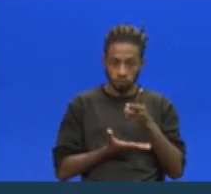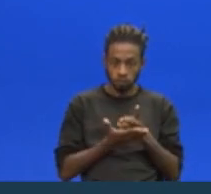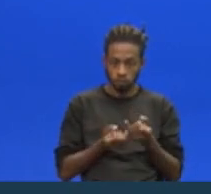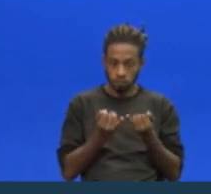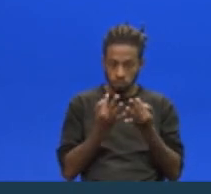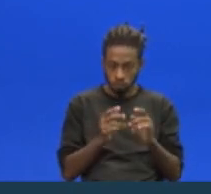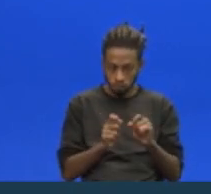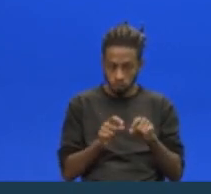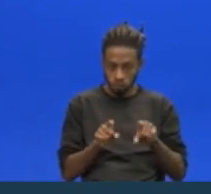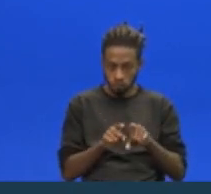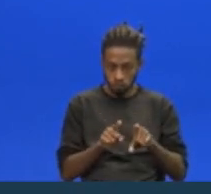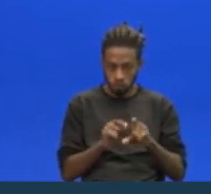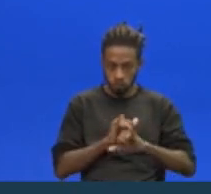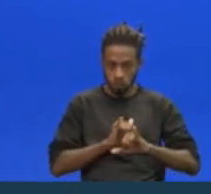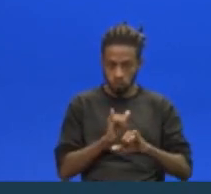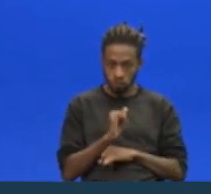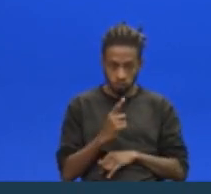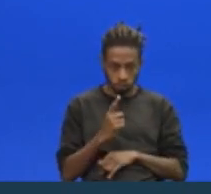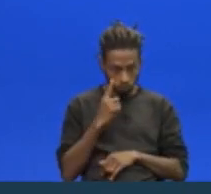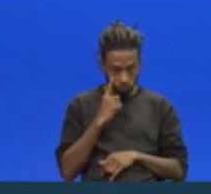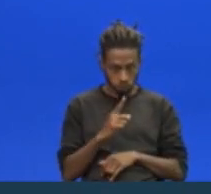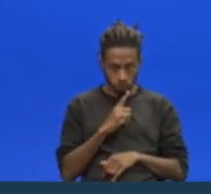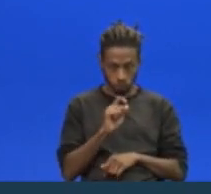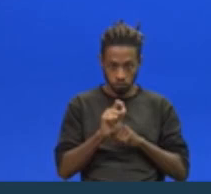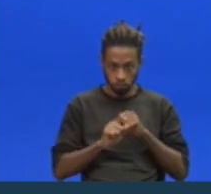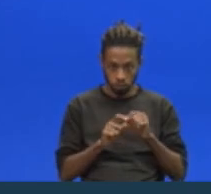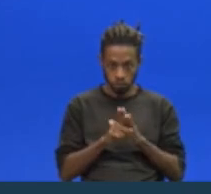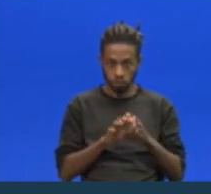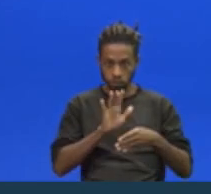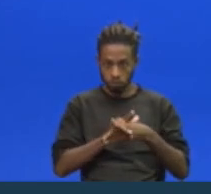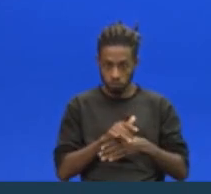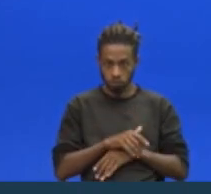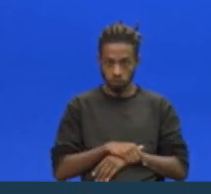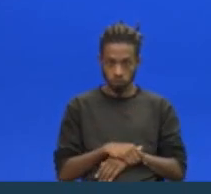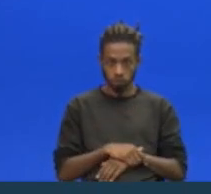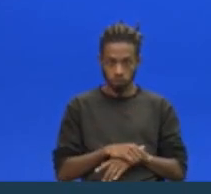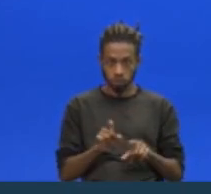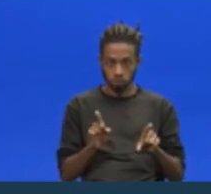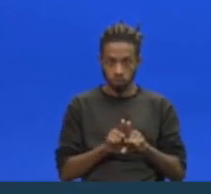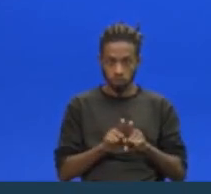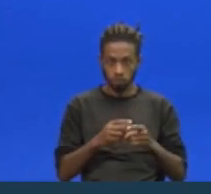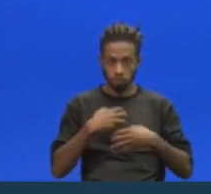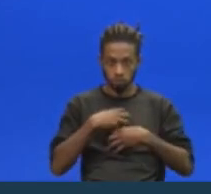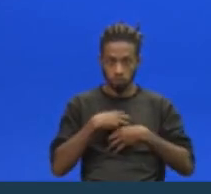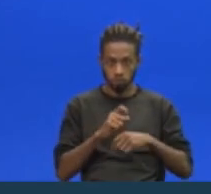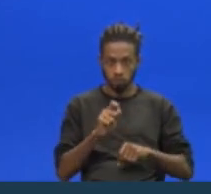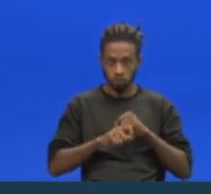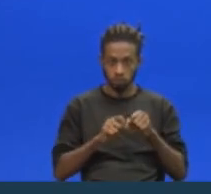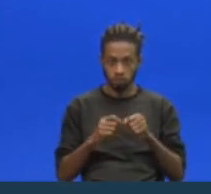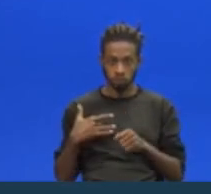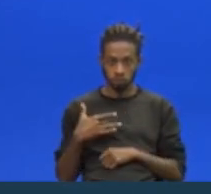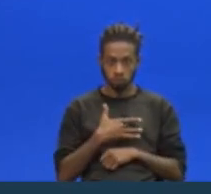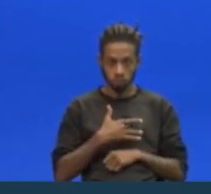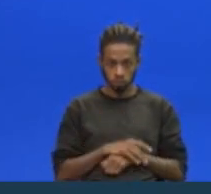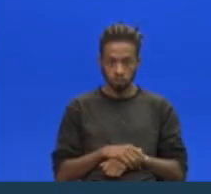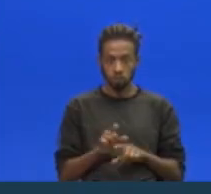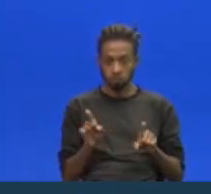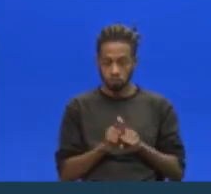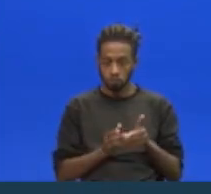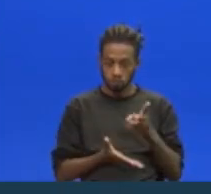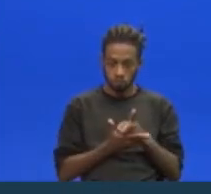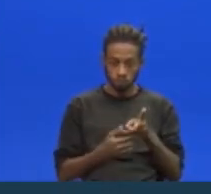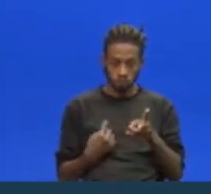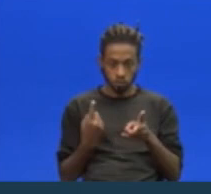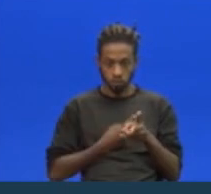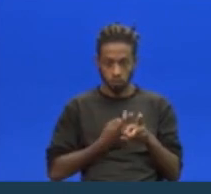determinar a distribuição de uma determinada doença e a condição relacionada à saúde. Normalmente nós dizemos